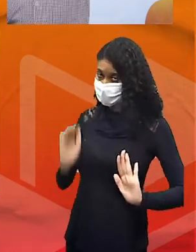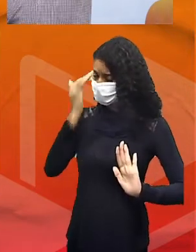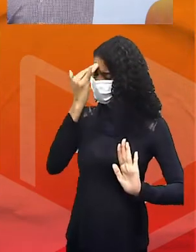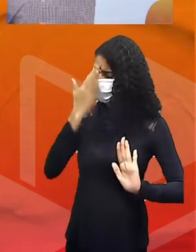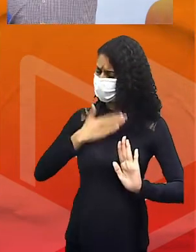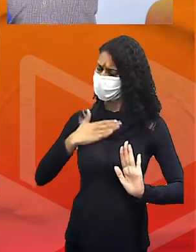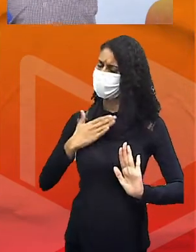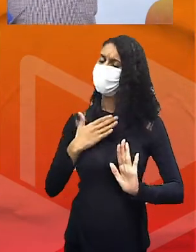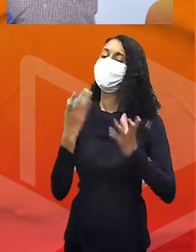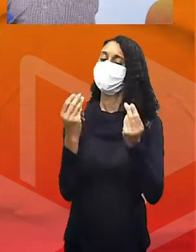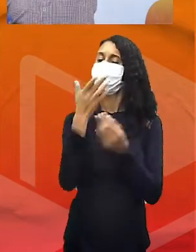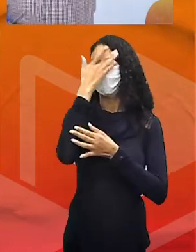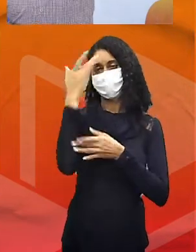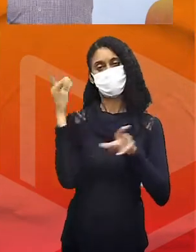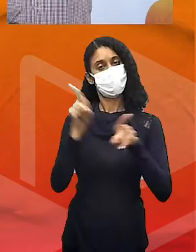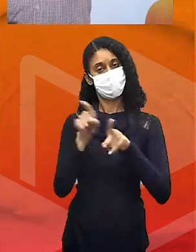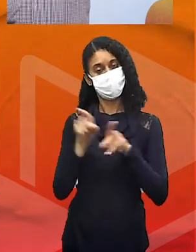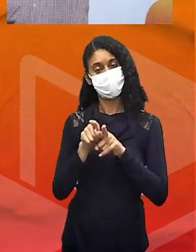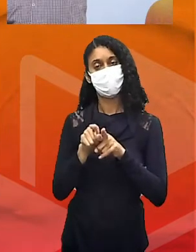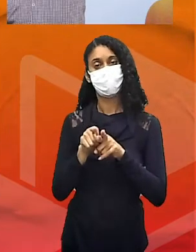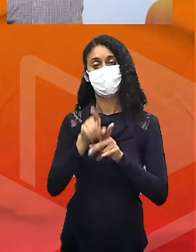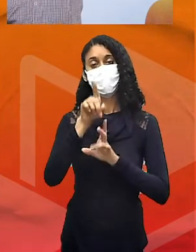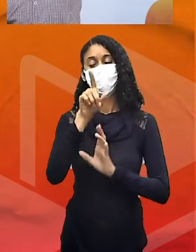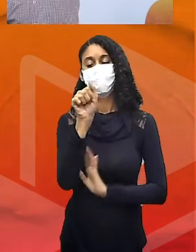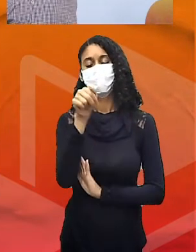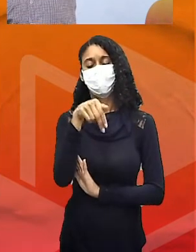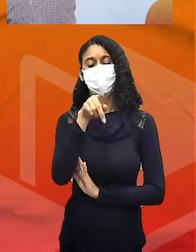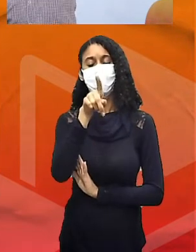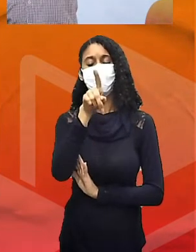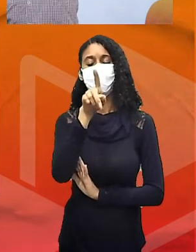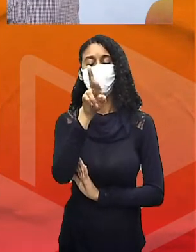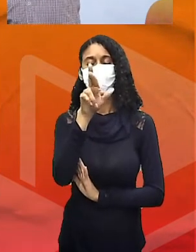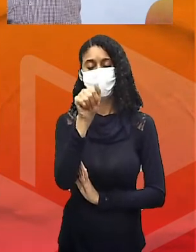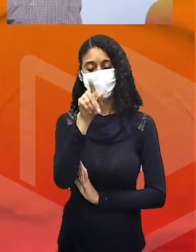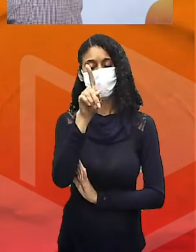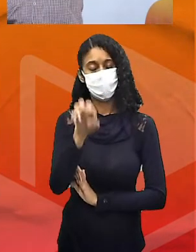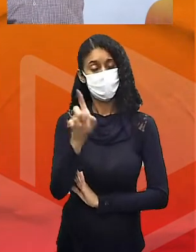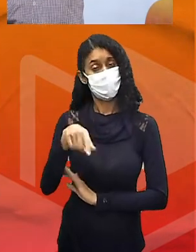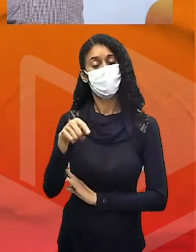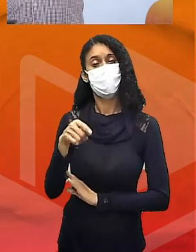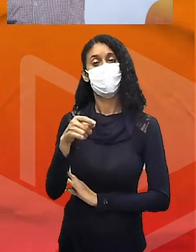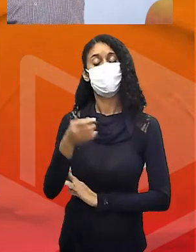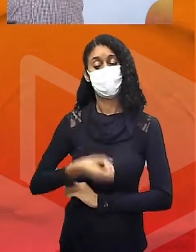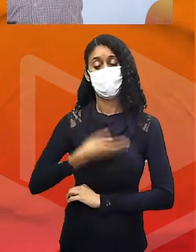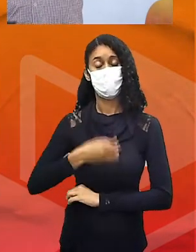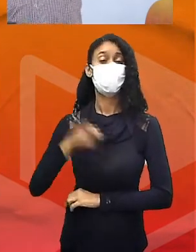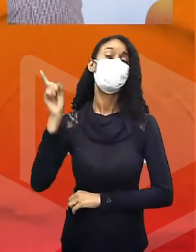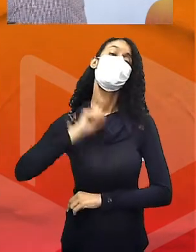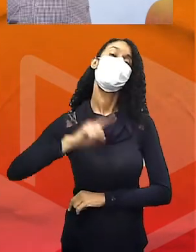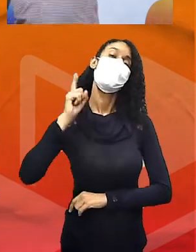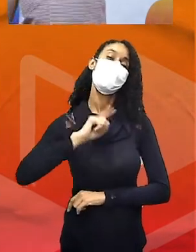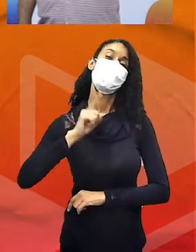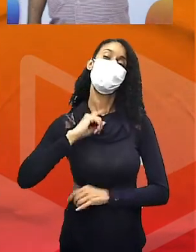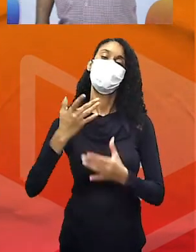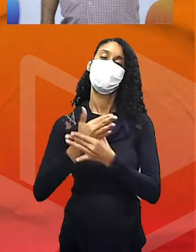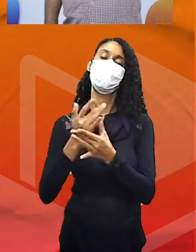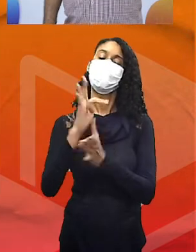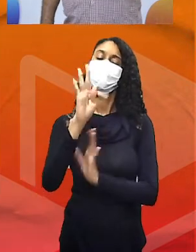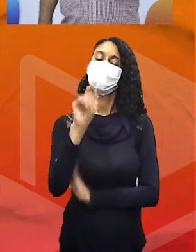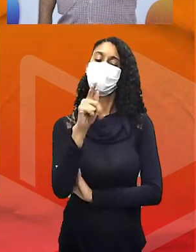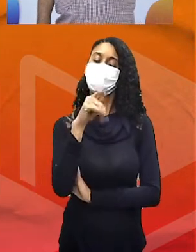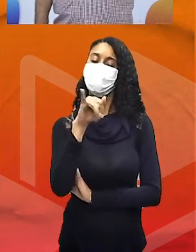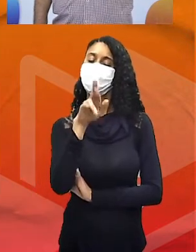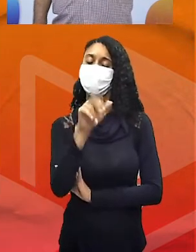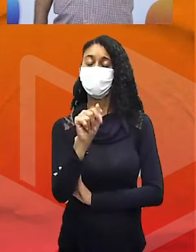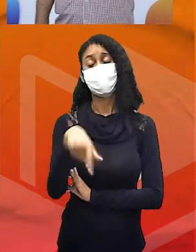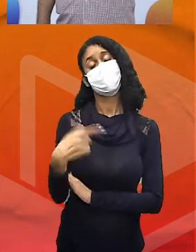de muita gente também, Carlos Drummond de Andrade, o poeta mineiro de Itabira, foi o mais importante poeta do